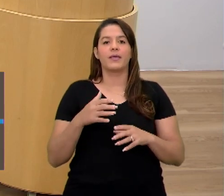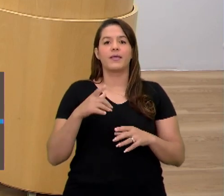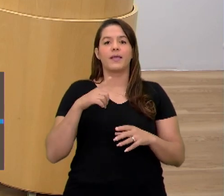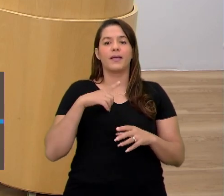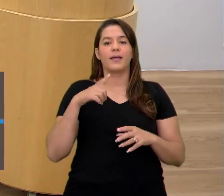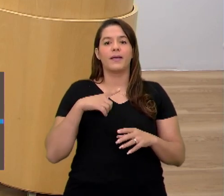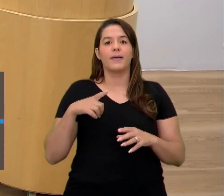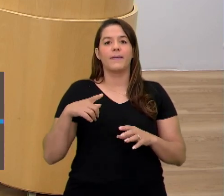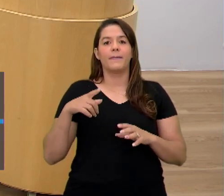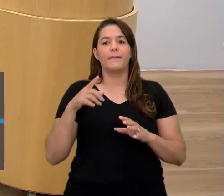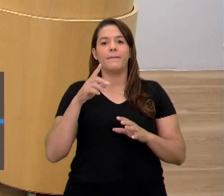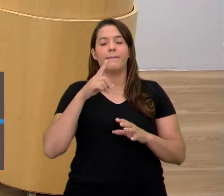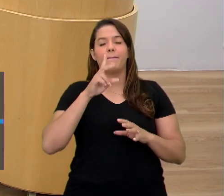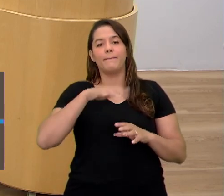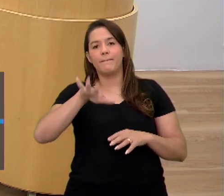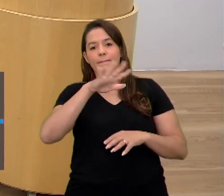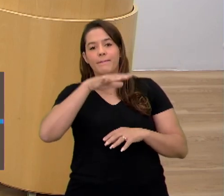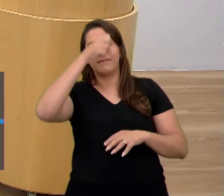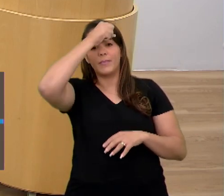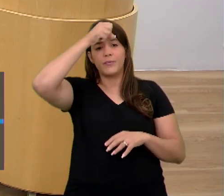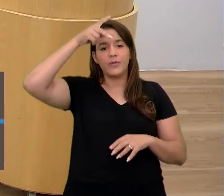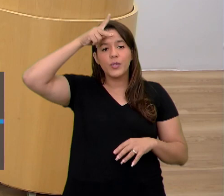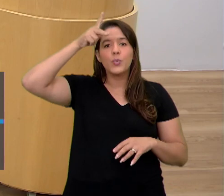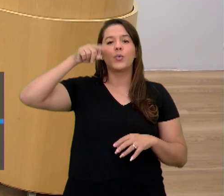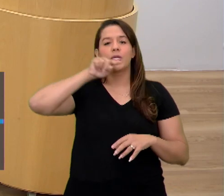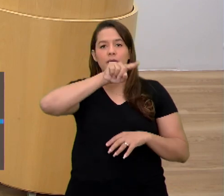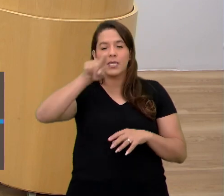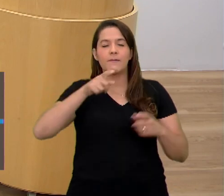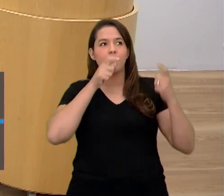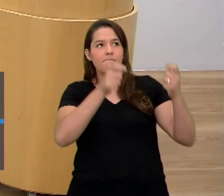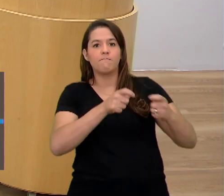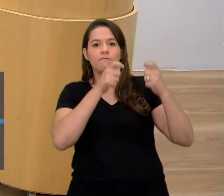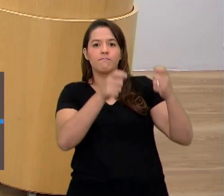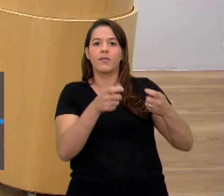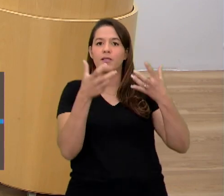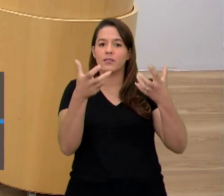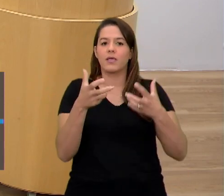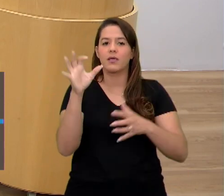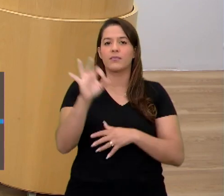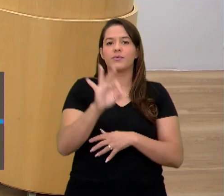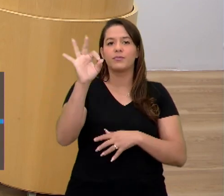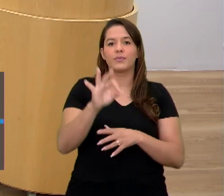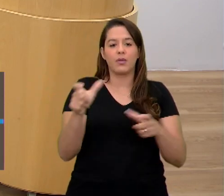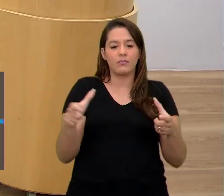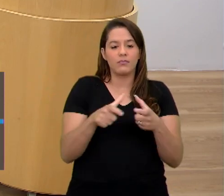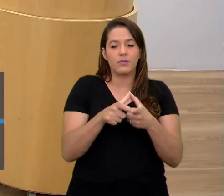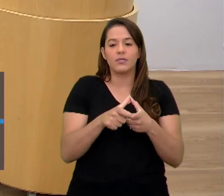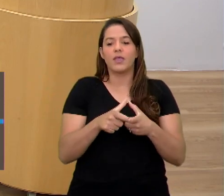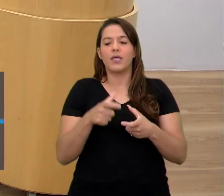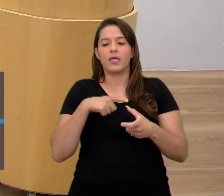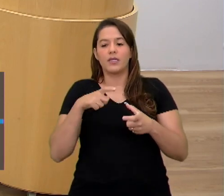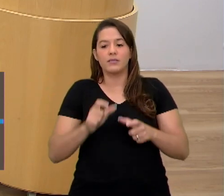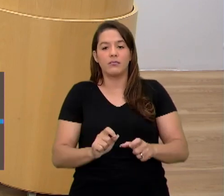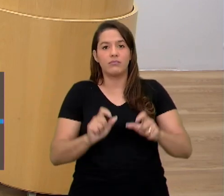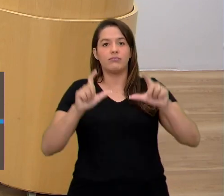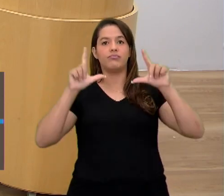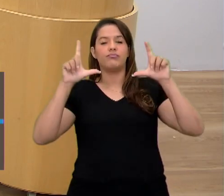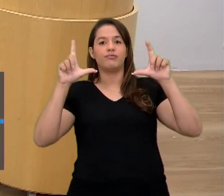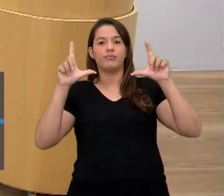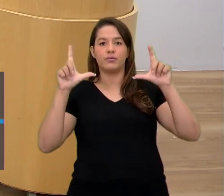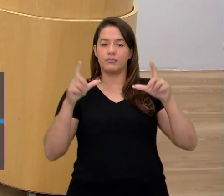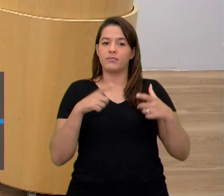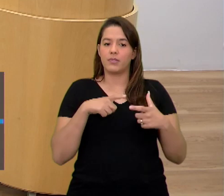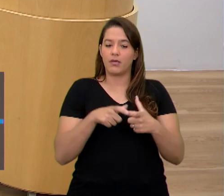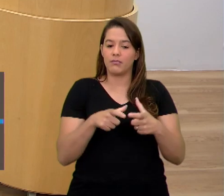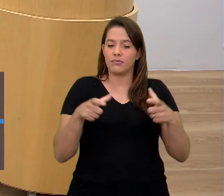municipais, elas devem lutar bravamente para que esses índices, nesses municípios pequenos, sempre subam, né, de ocupados